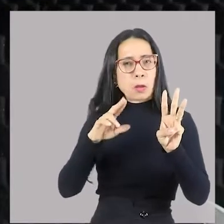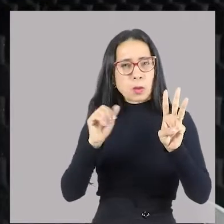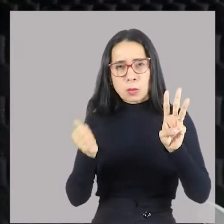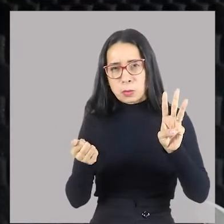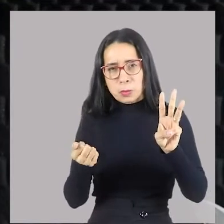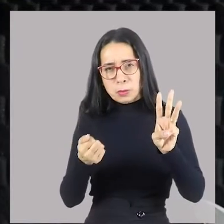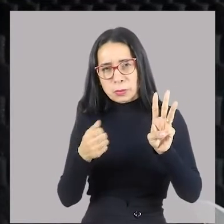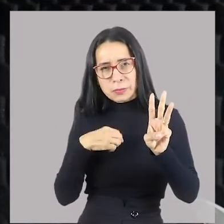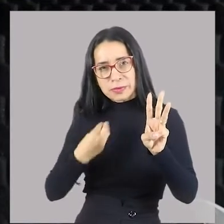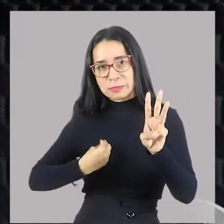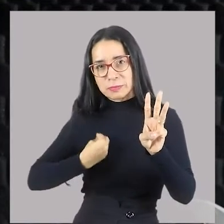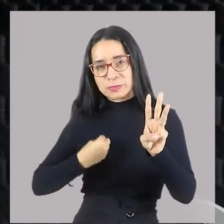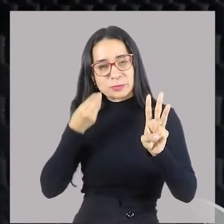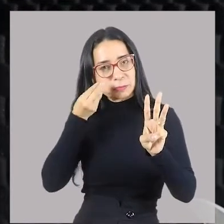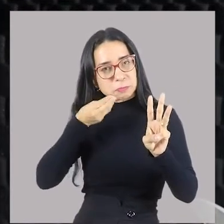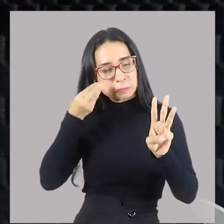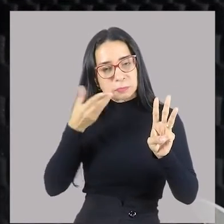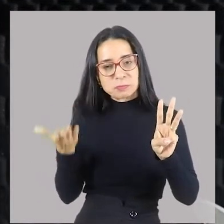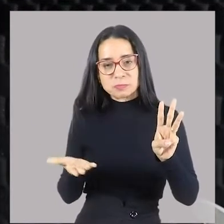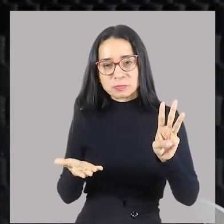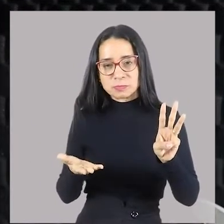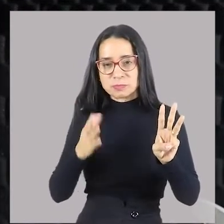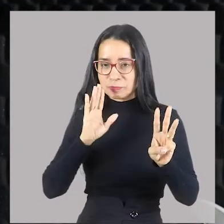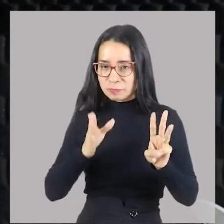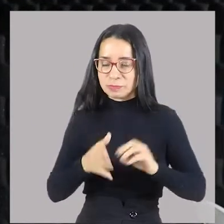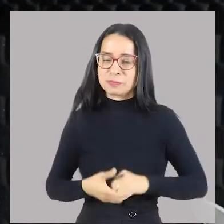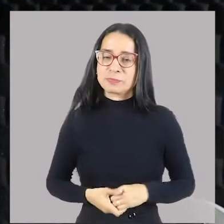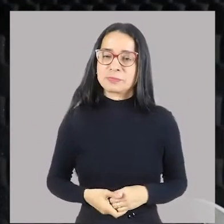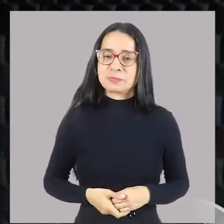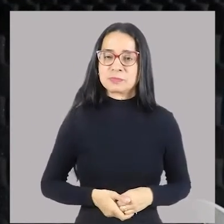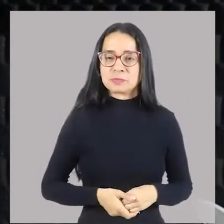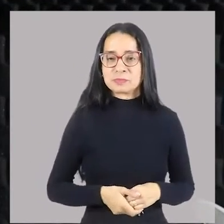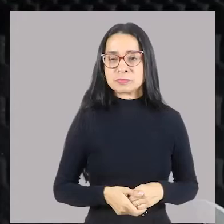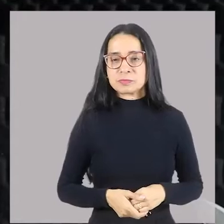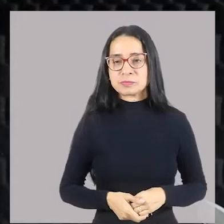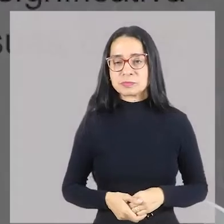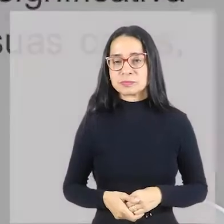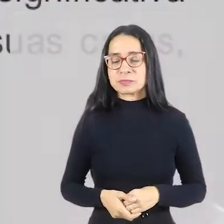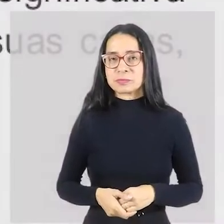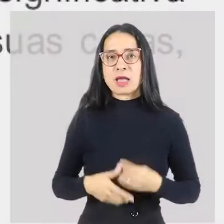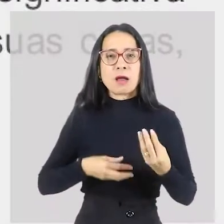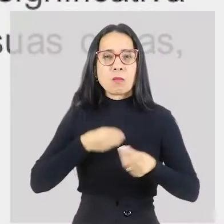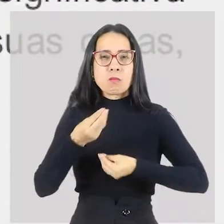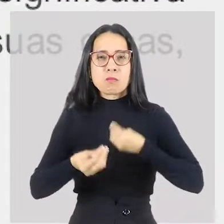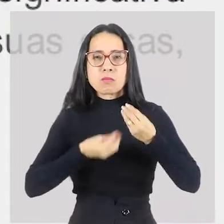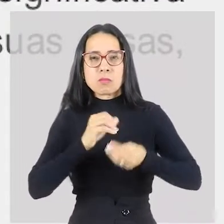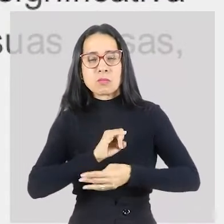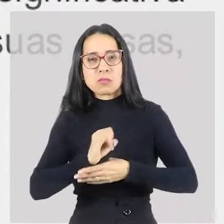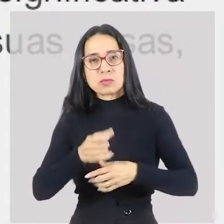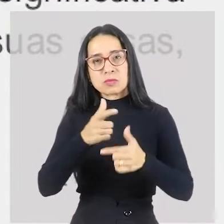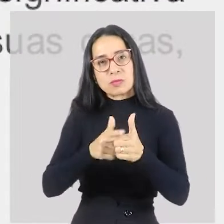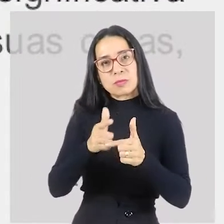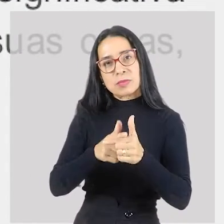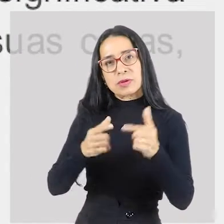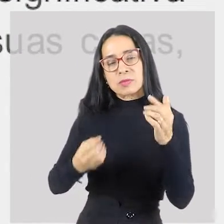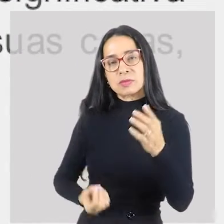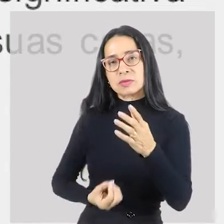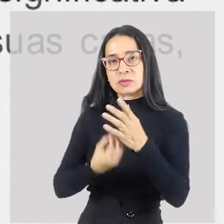Já passamos por isso, entendeu? É como se os problemas fossem